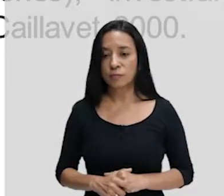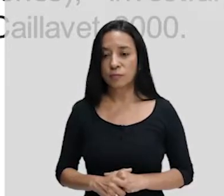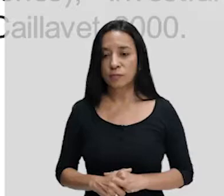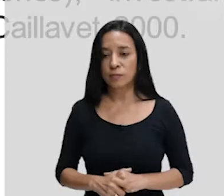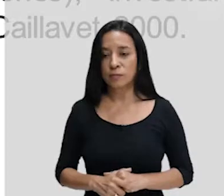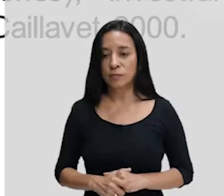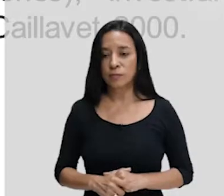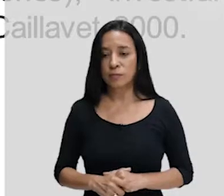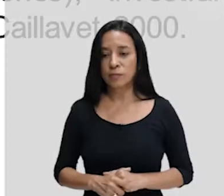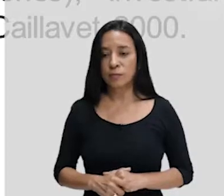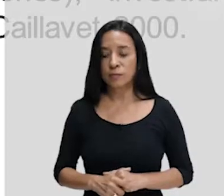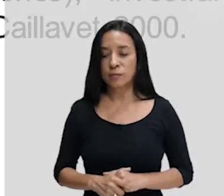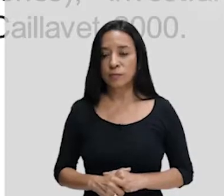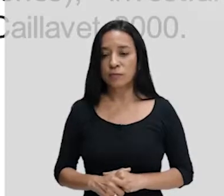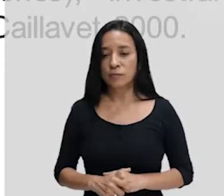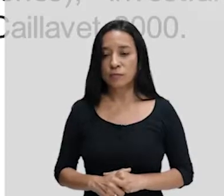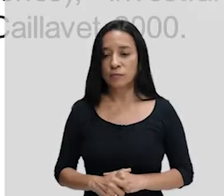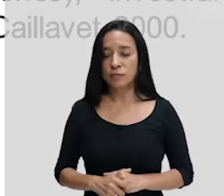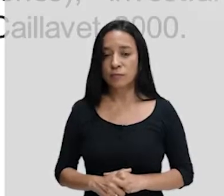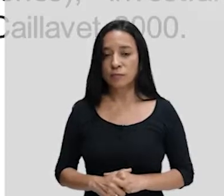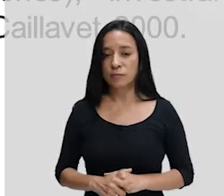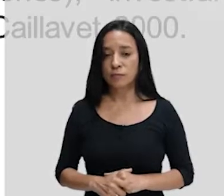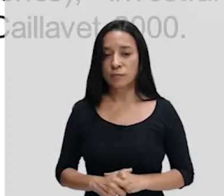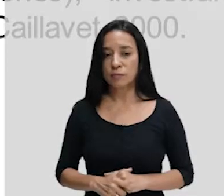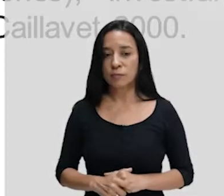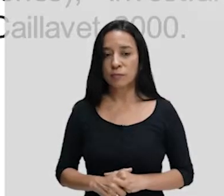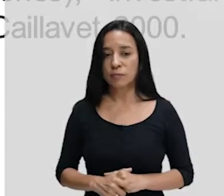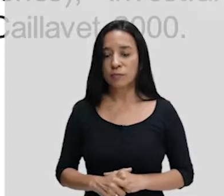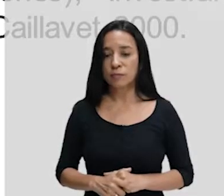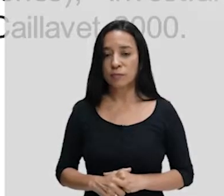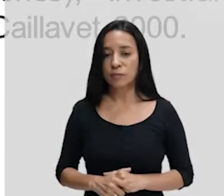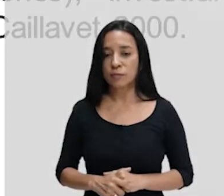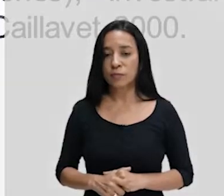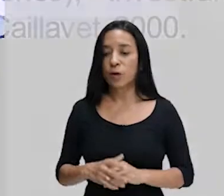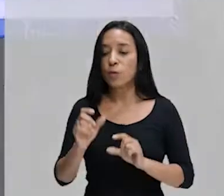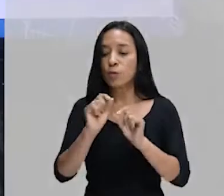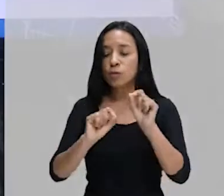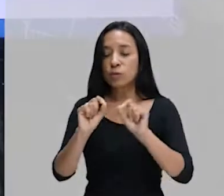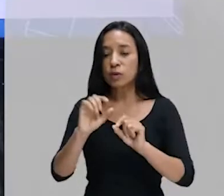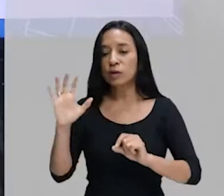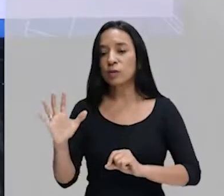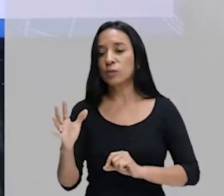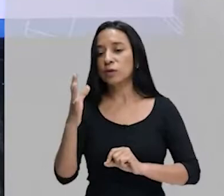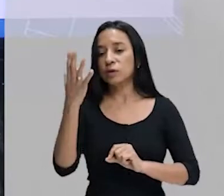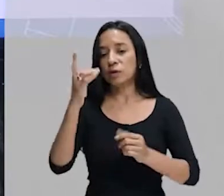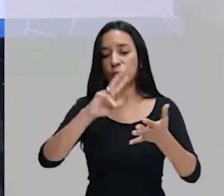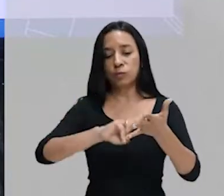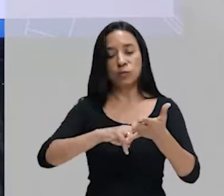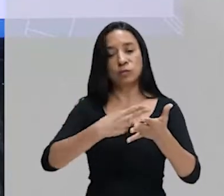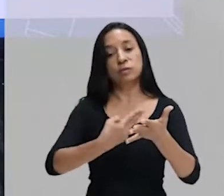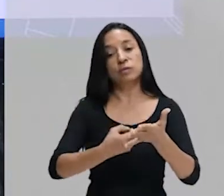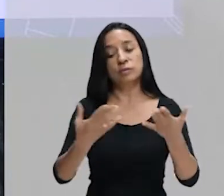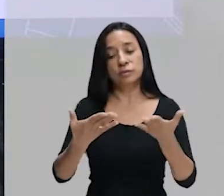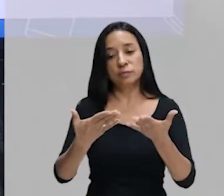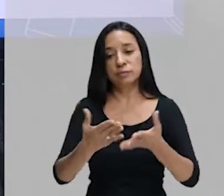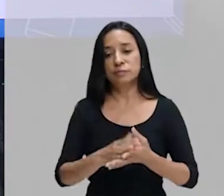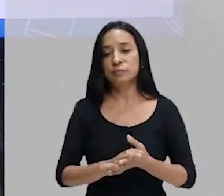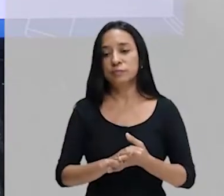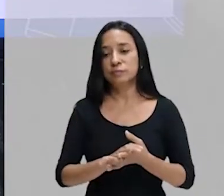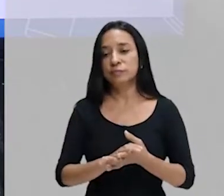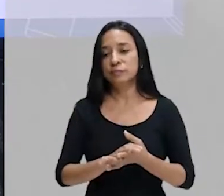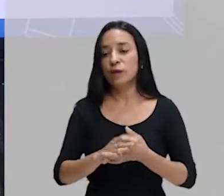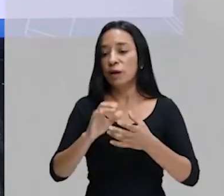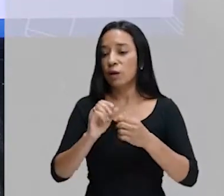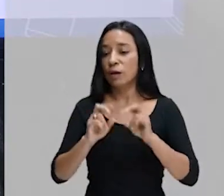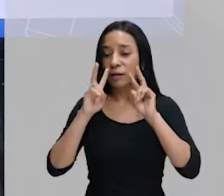confrarias. Cailavet 2000, tá? Então, o que aconteceu? Com essa nova roupagem, essa